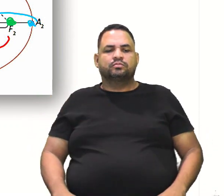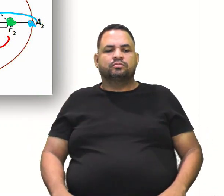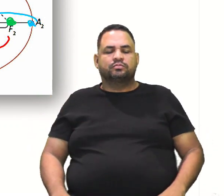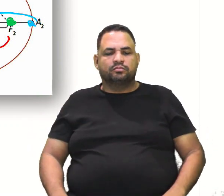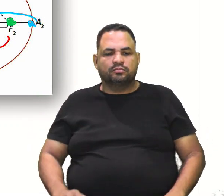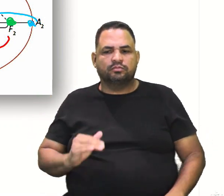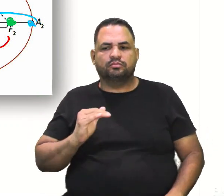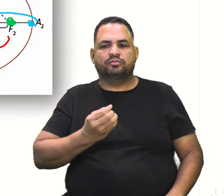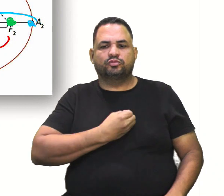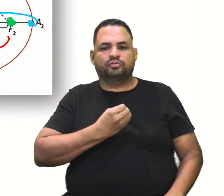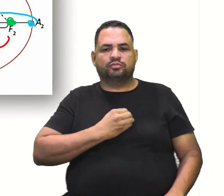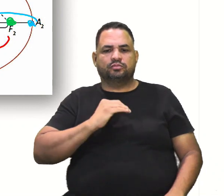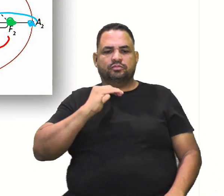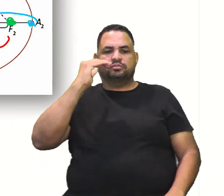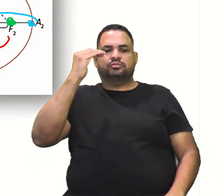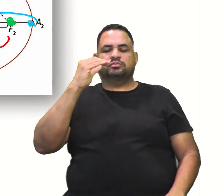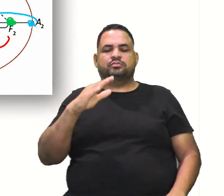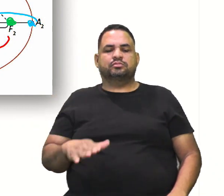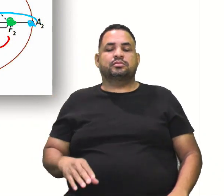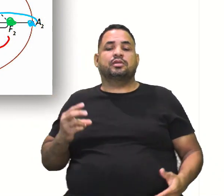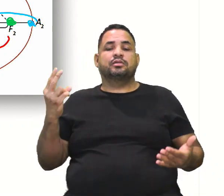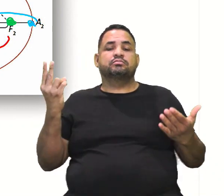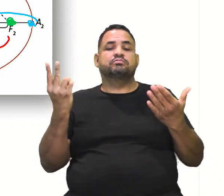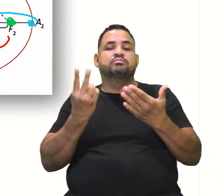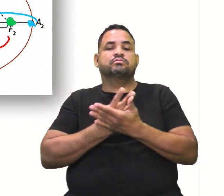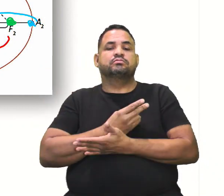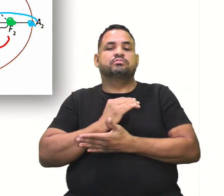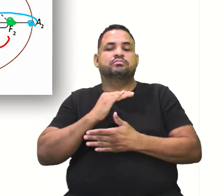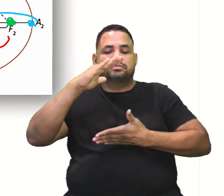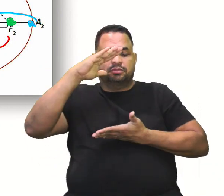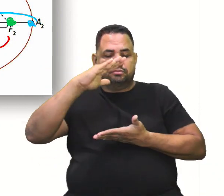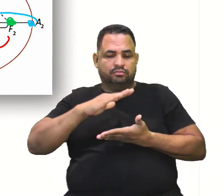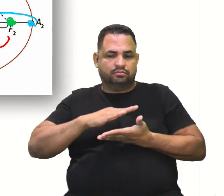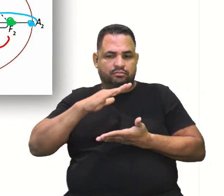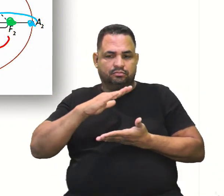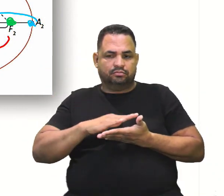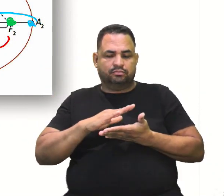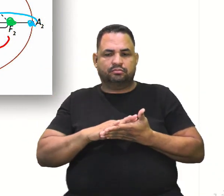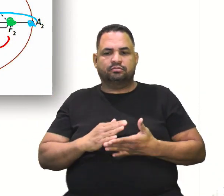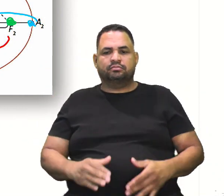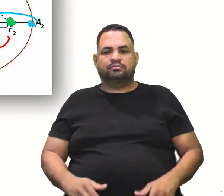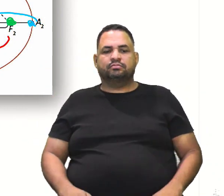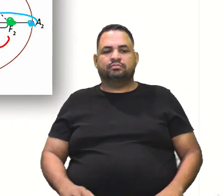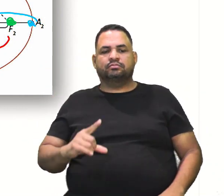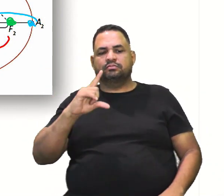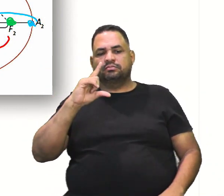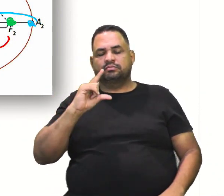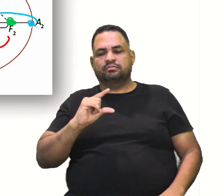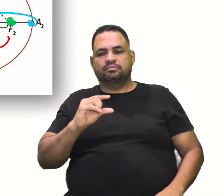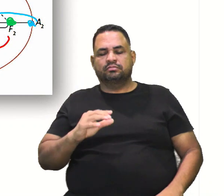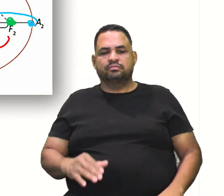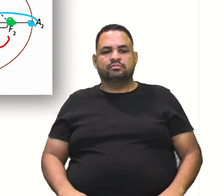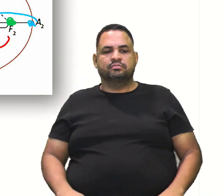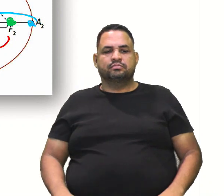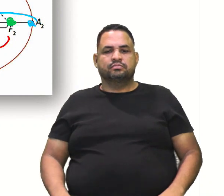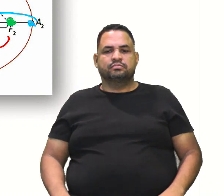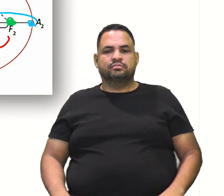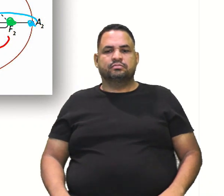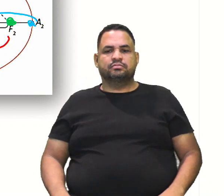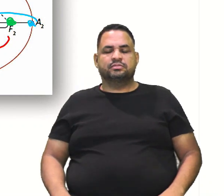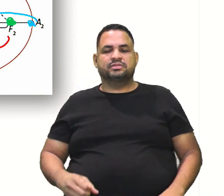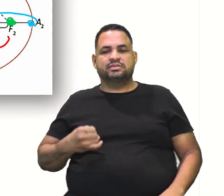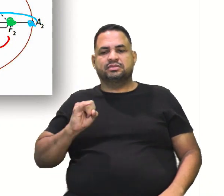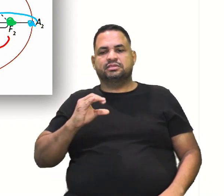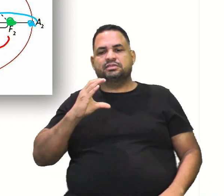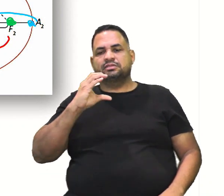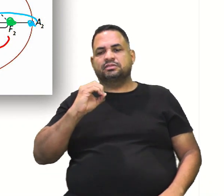valor maior para a excentricidade, o que vai acontecer? Mais achatada ela é. Isso. Se for menor, menos achatado. Ou seja, se for